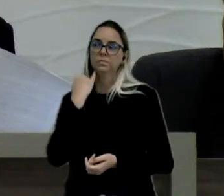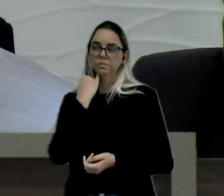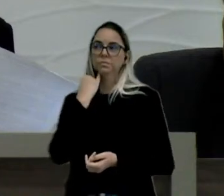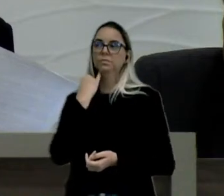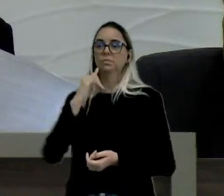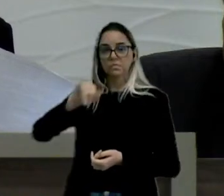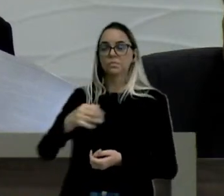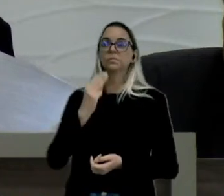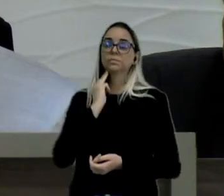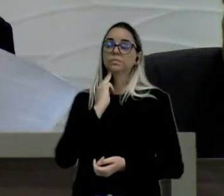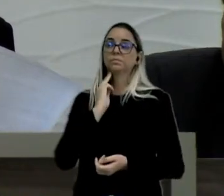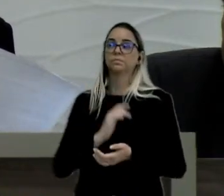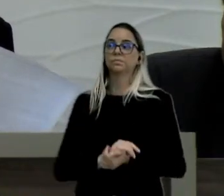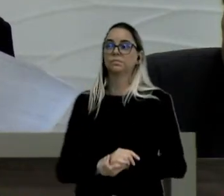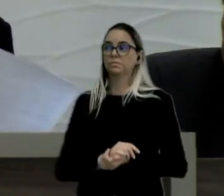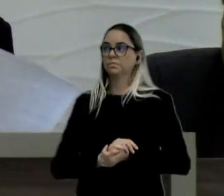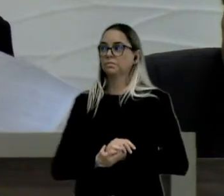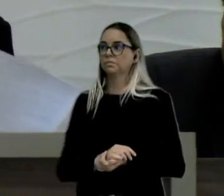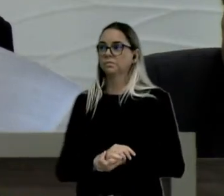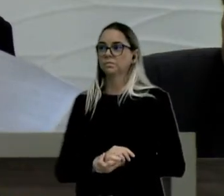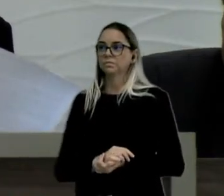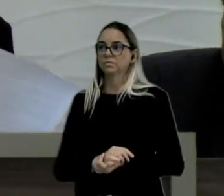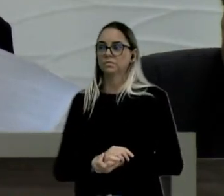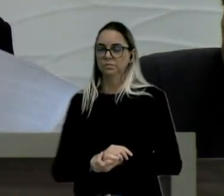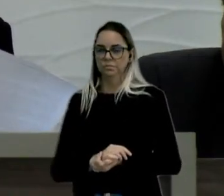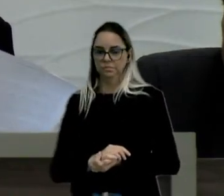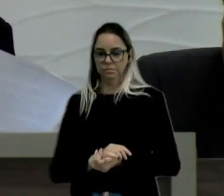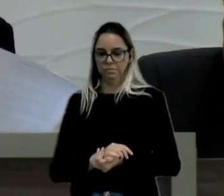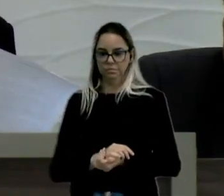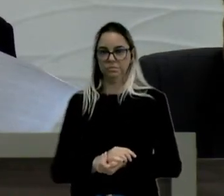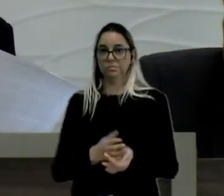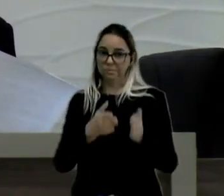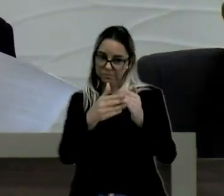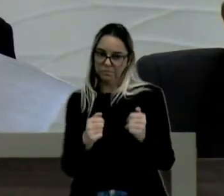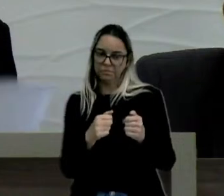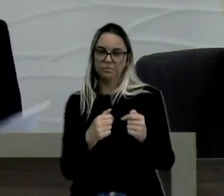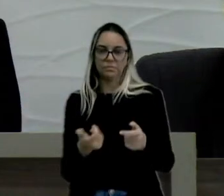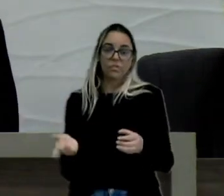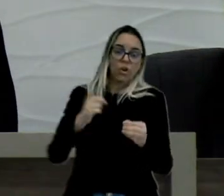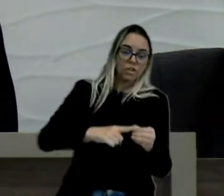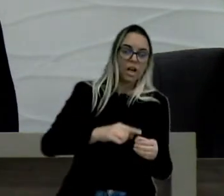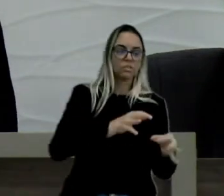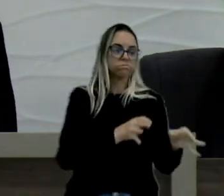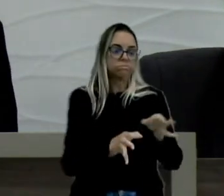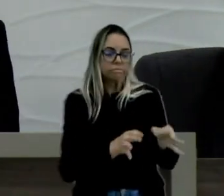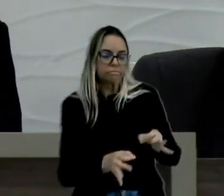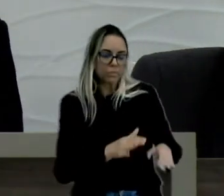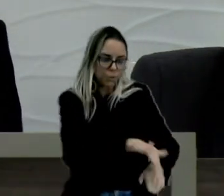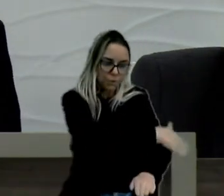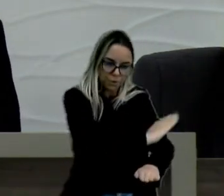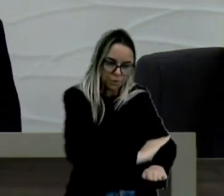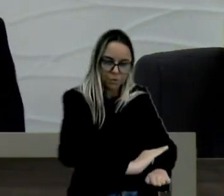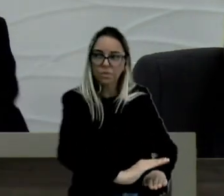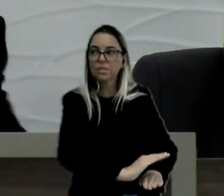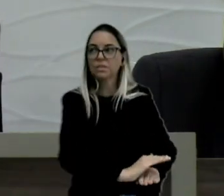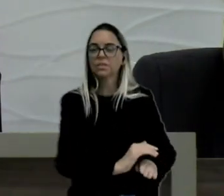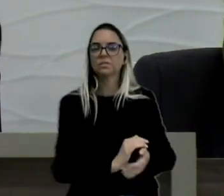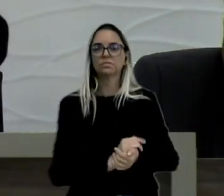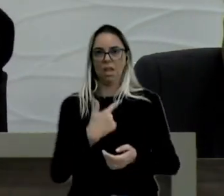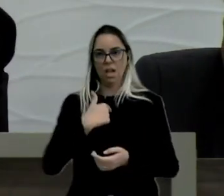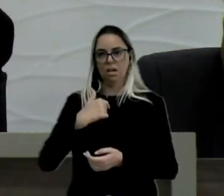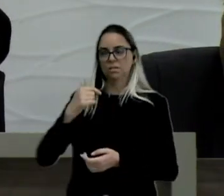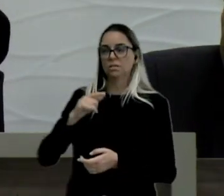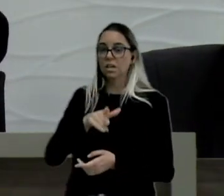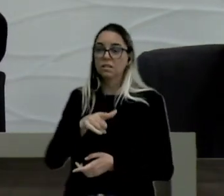Cavalcante pedindo para retar retornar a obra a obra do saneamento não pode